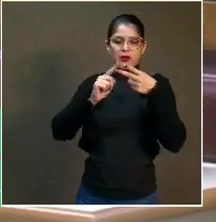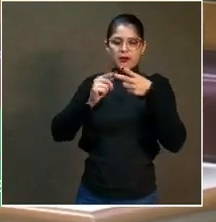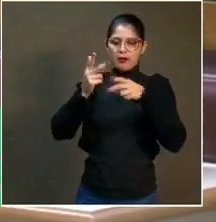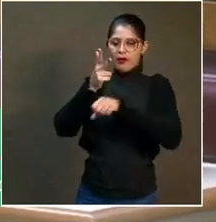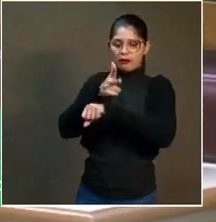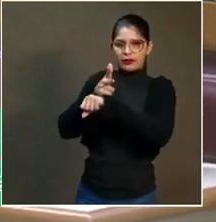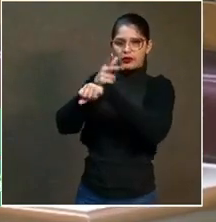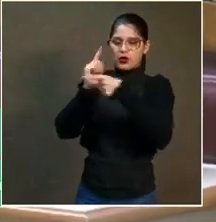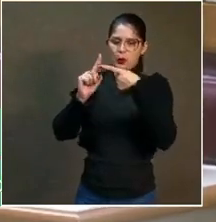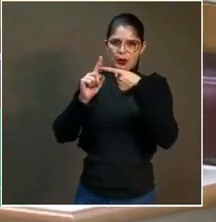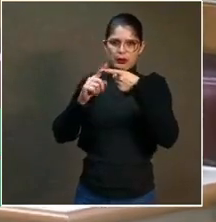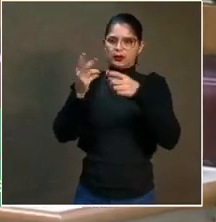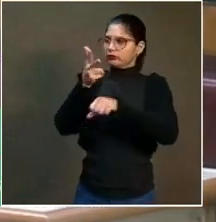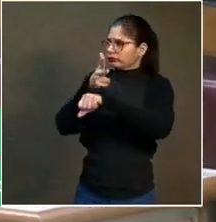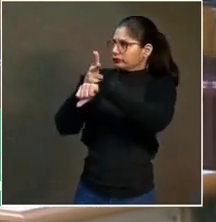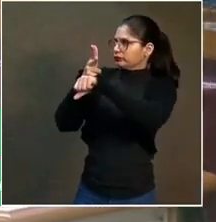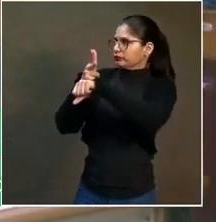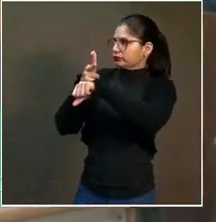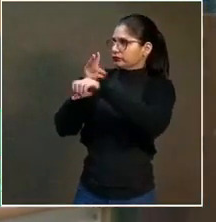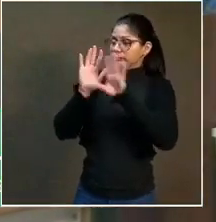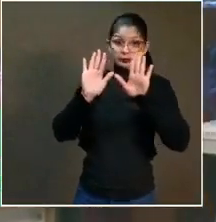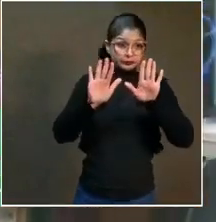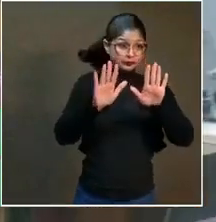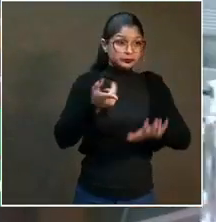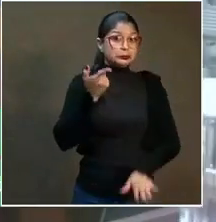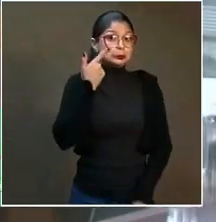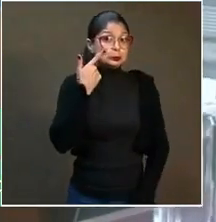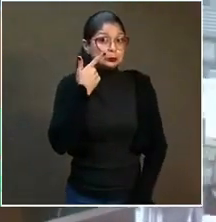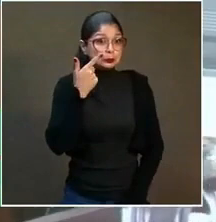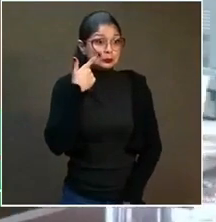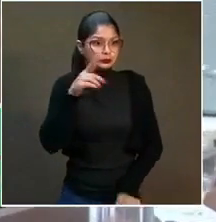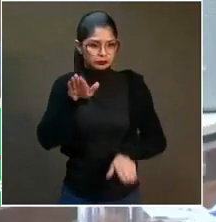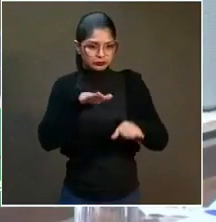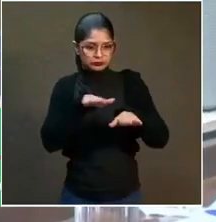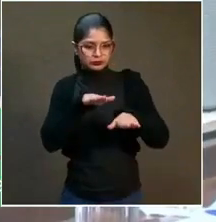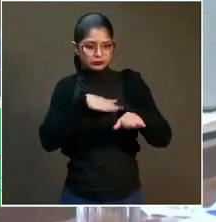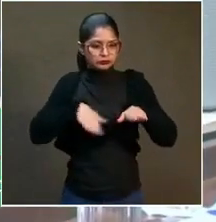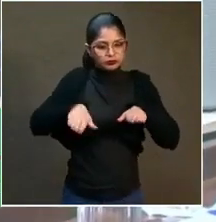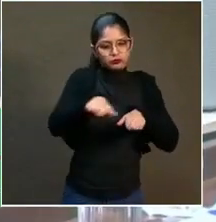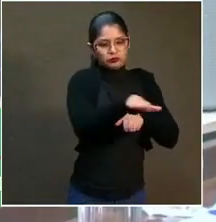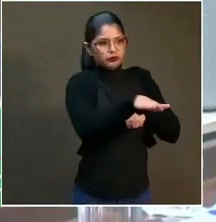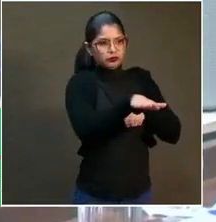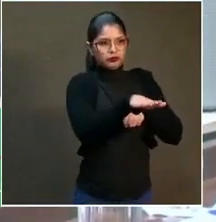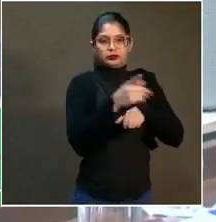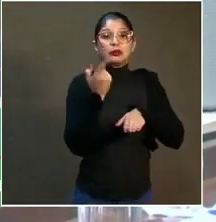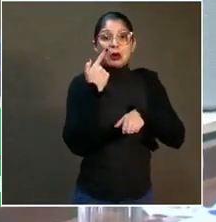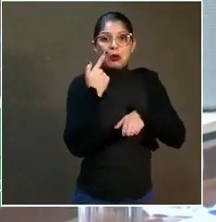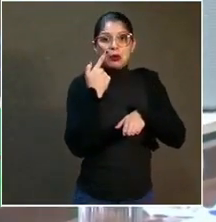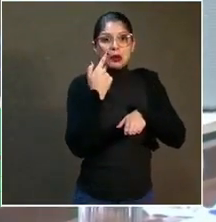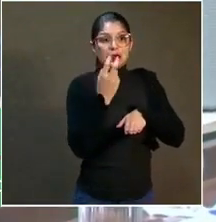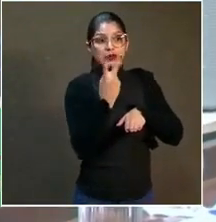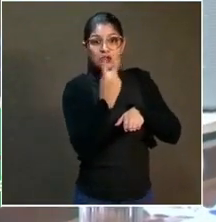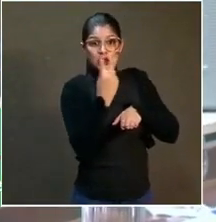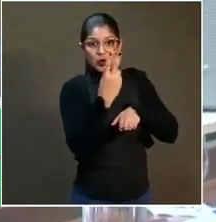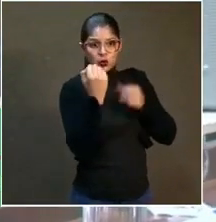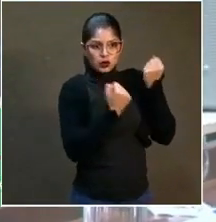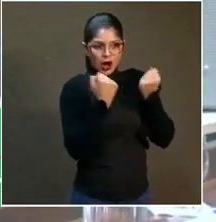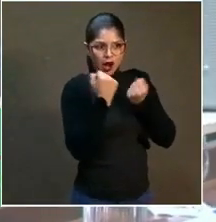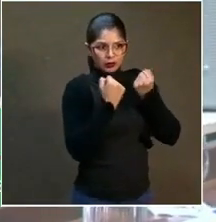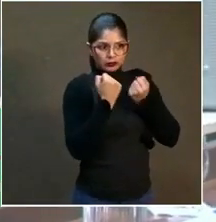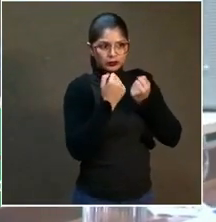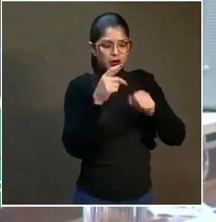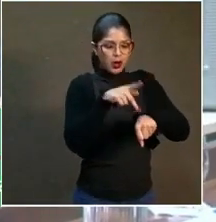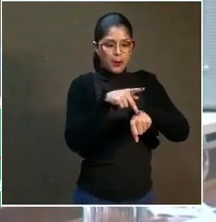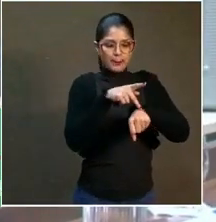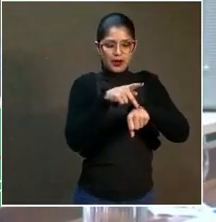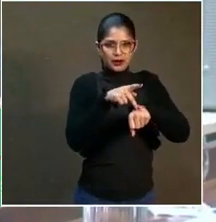segundo. Excelência, vejam. Esse é o carro quando estava estacionado. Vocês percebem que tem um outro carro preto na garagem, correto?